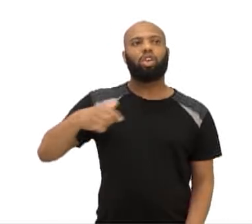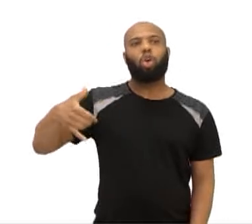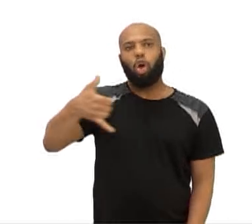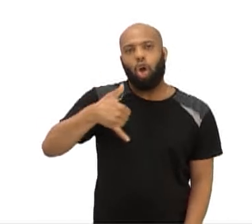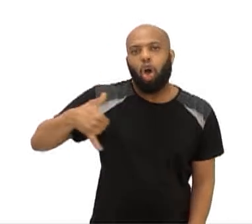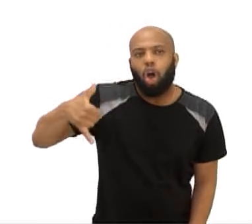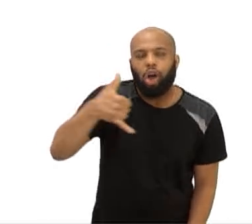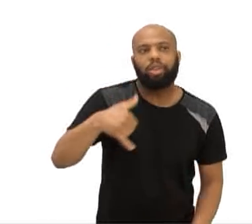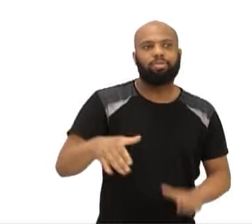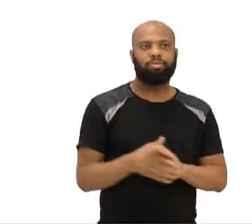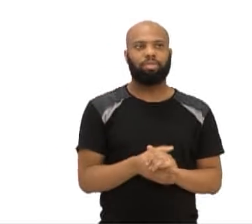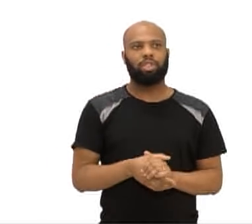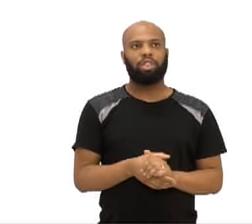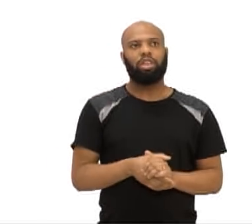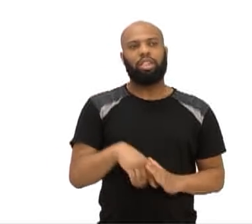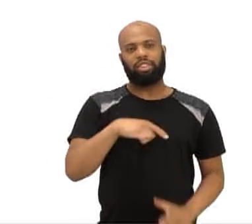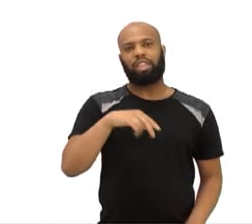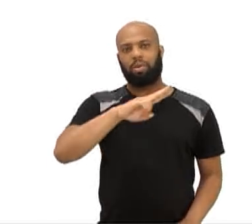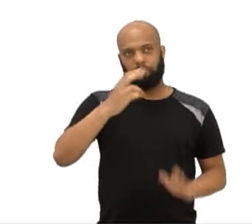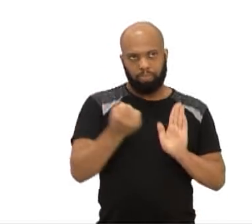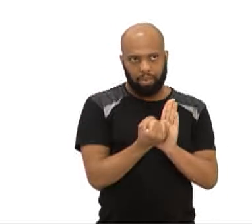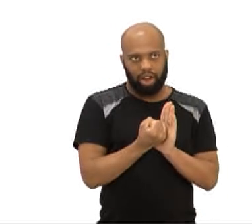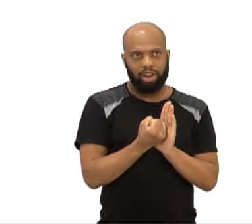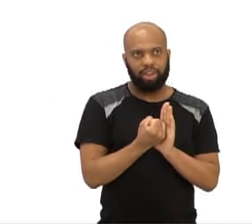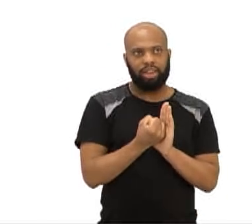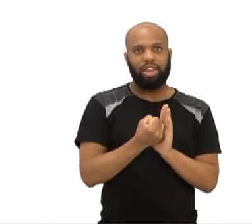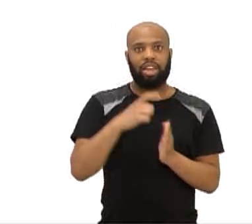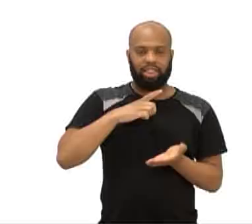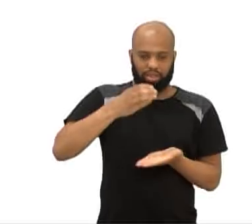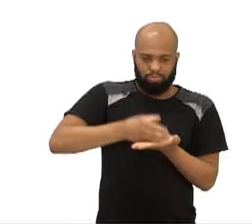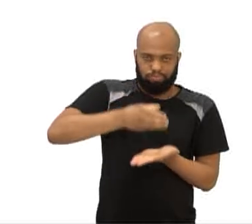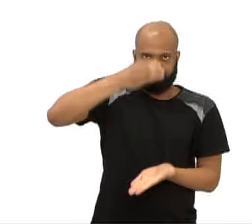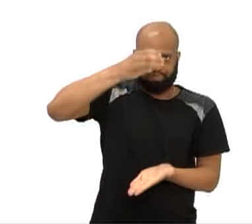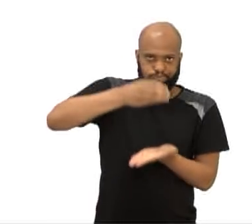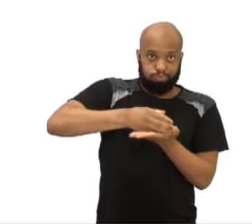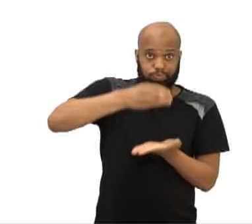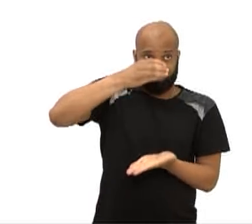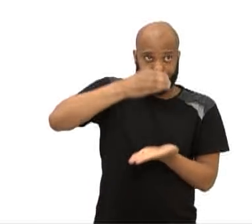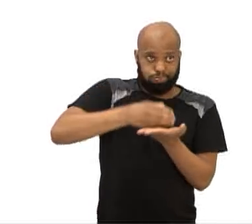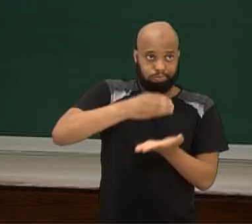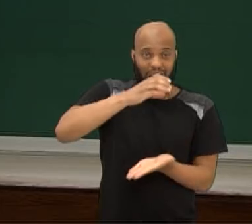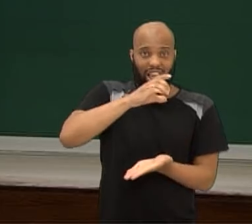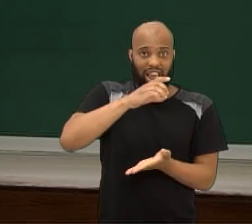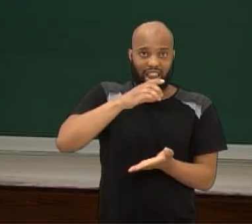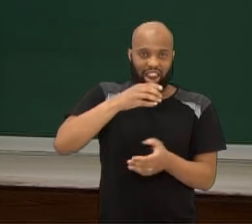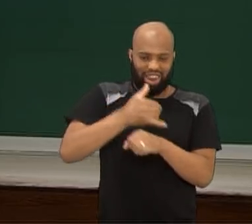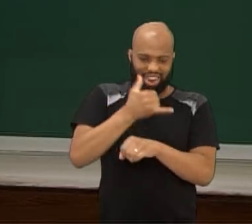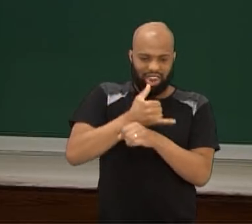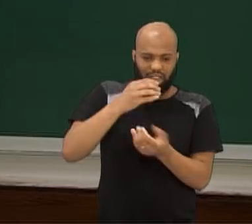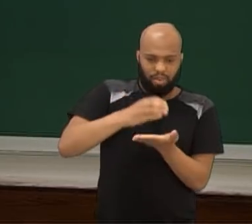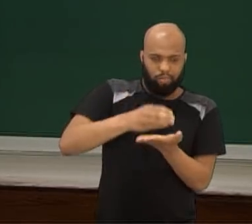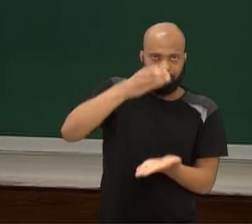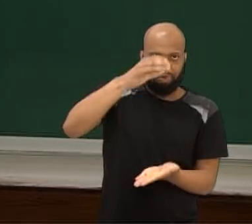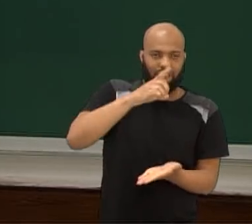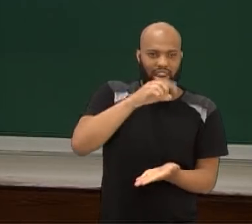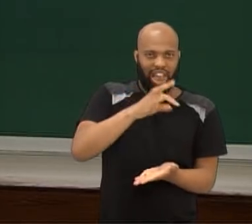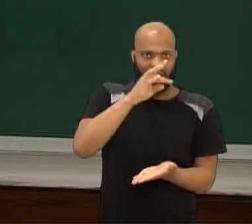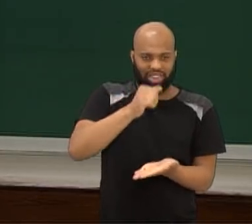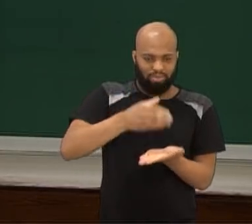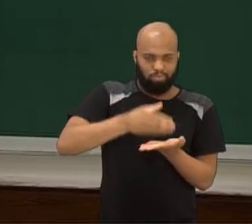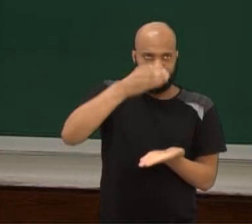óleo de soja Primor ou Violeta, lata. Percebam, ó, lata. Quantos anos será,